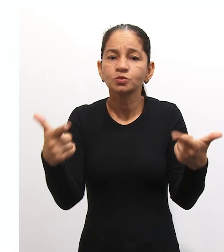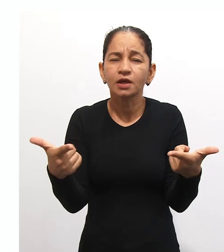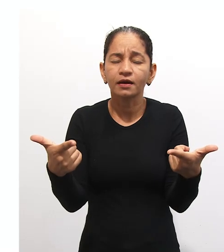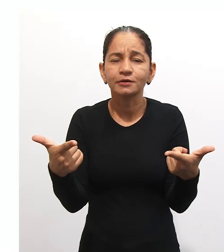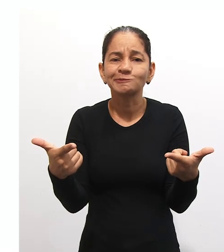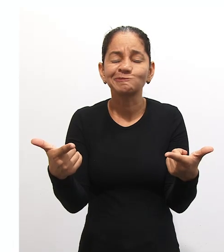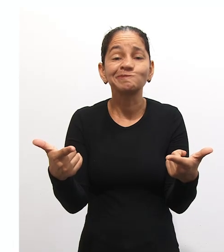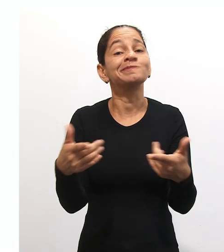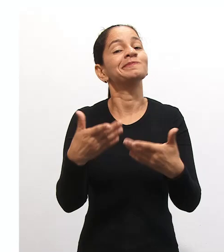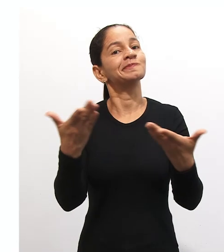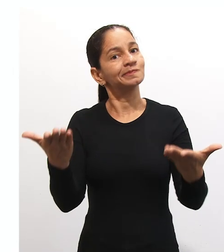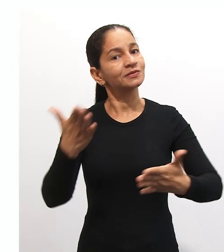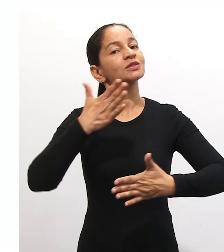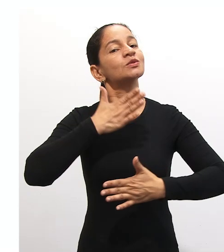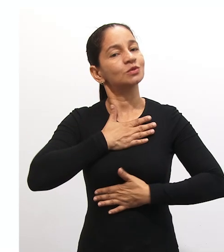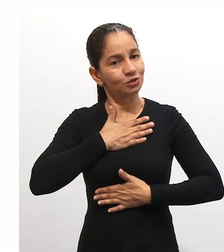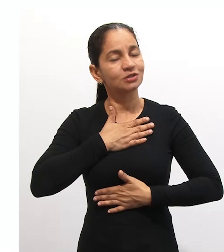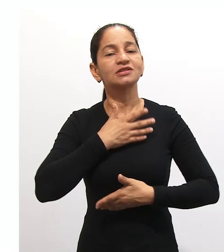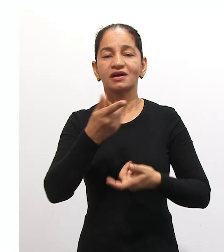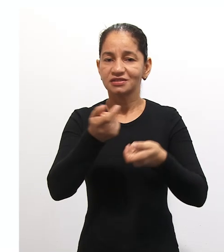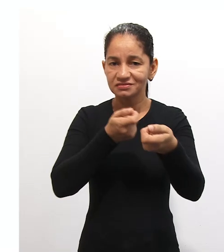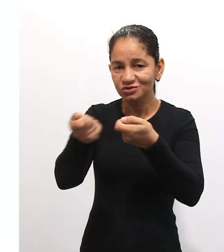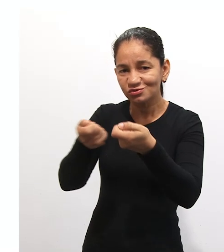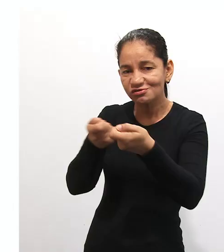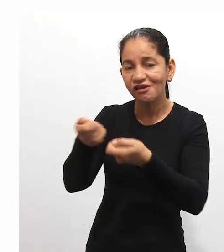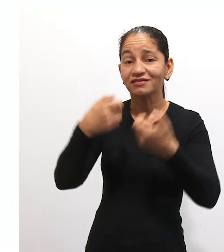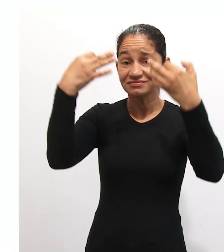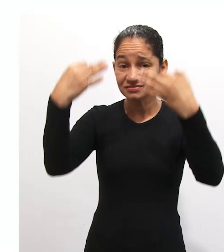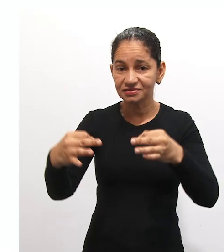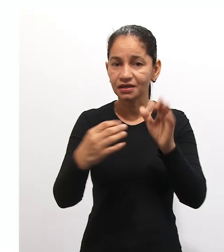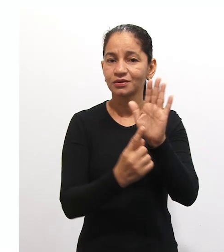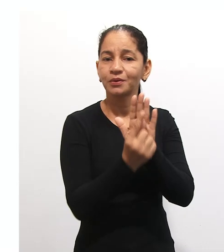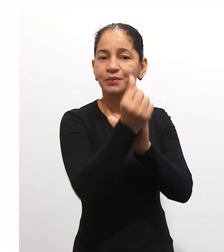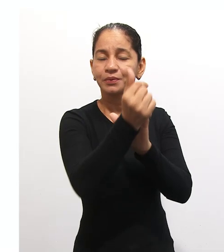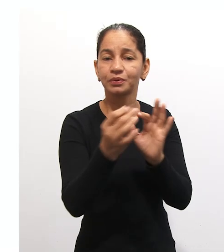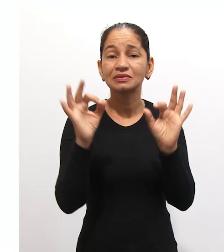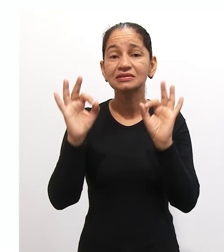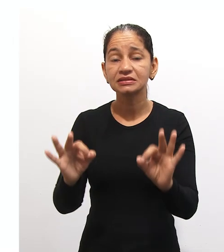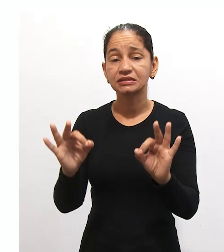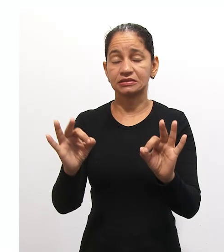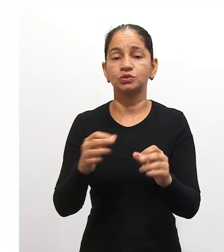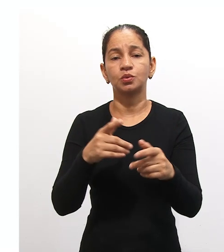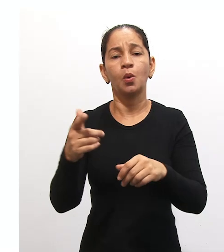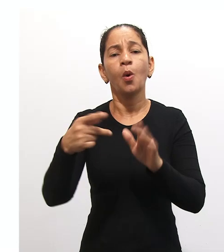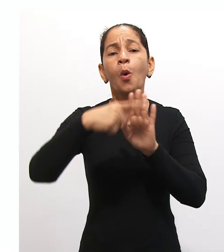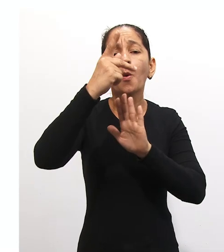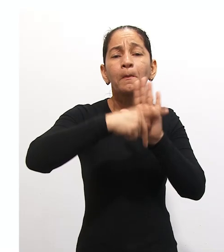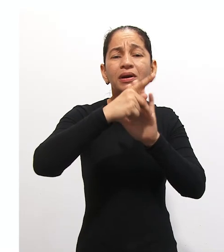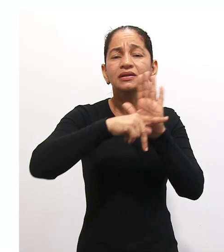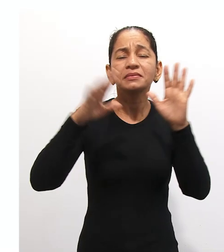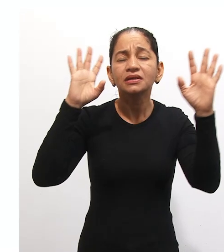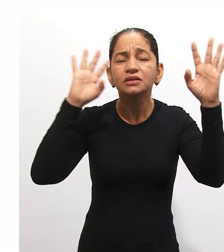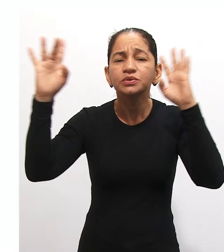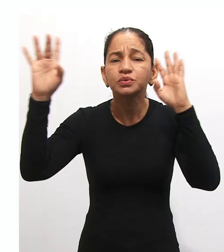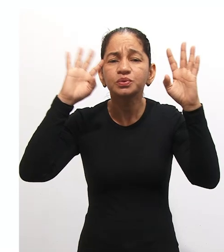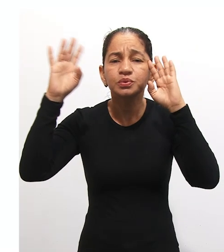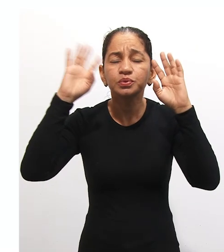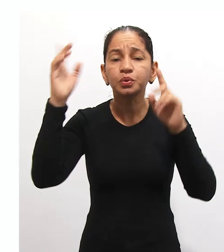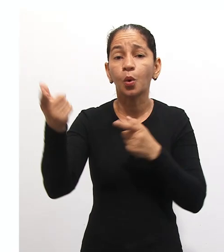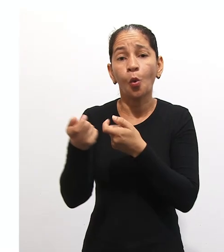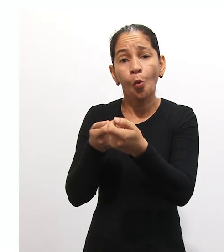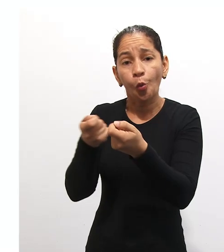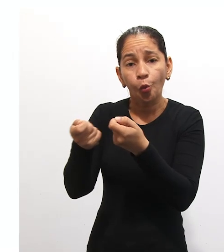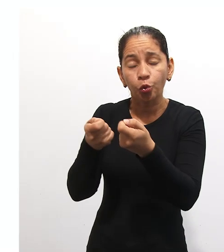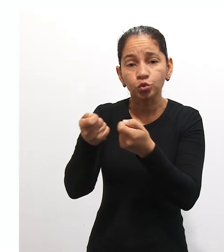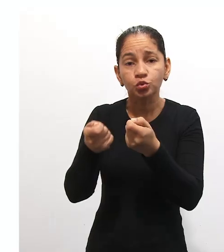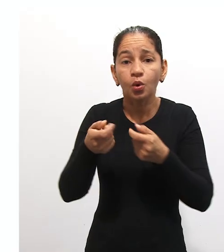a gente gostaria que esses custos fossem controlados, correto? Gente, o planejamento é um sonho. O